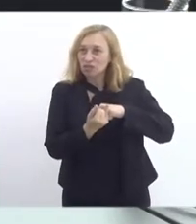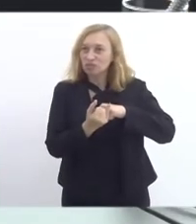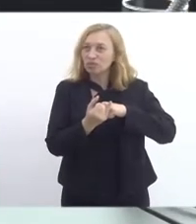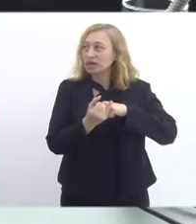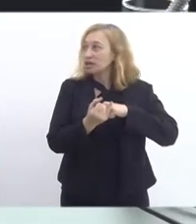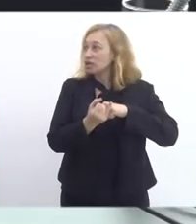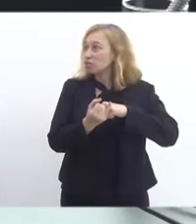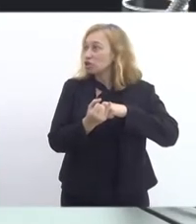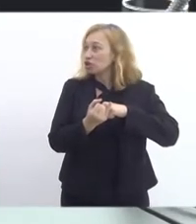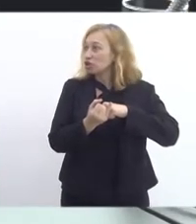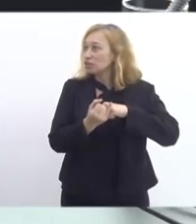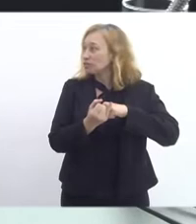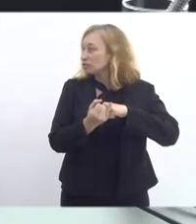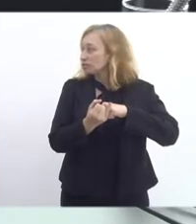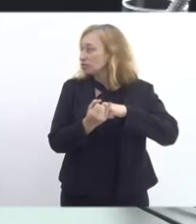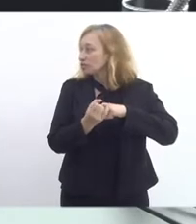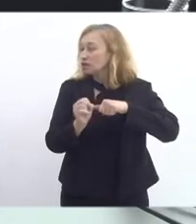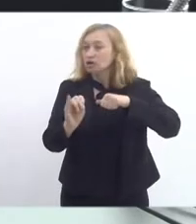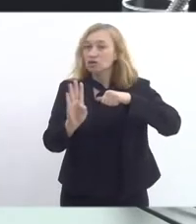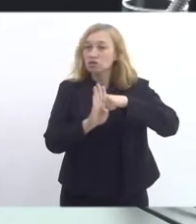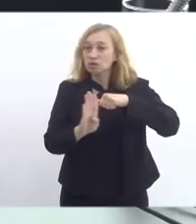masculino.